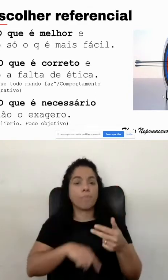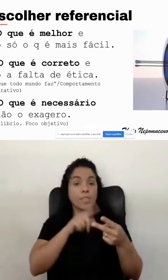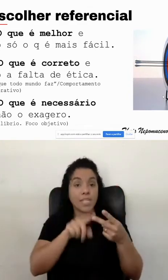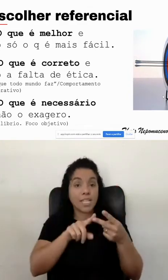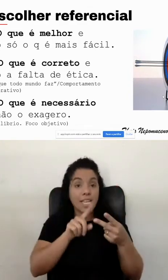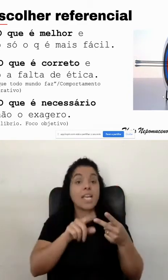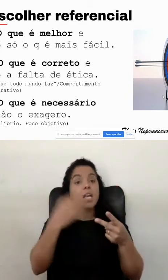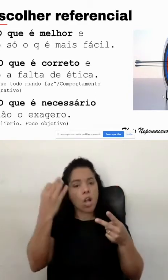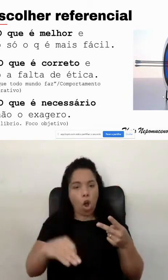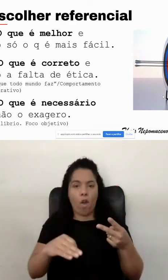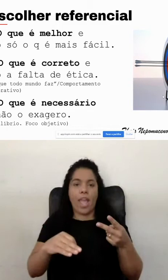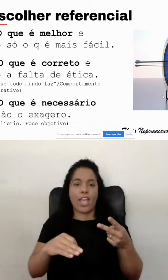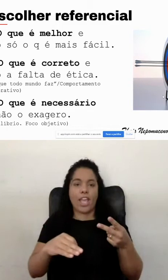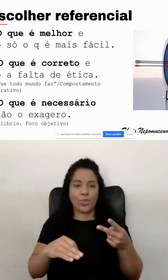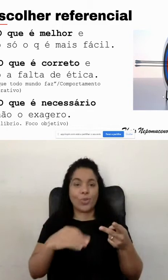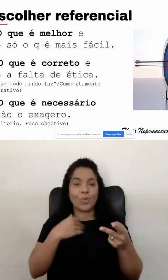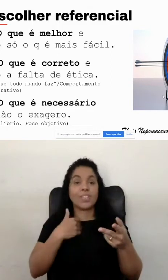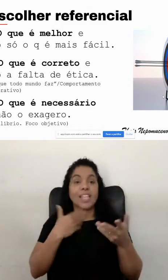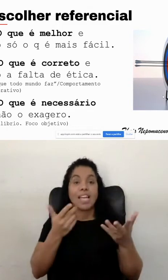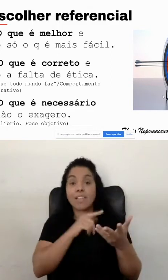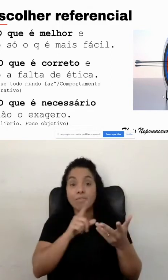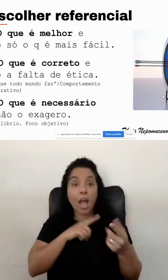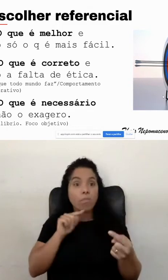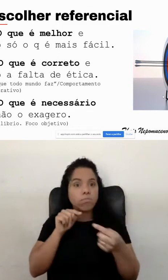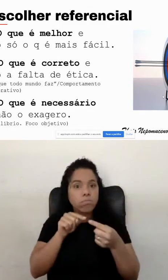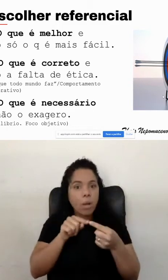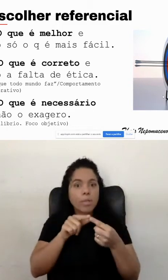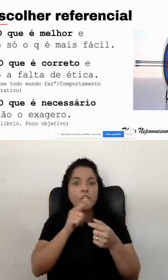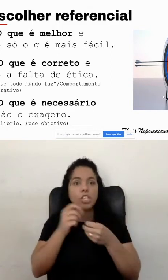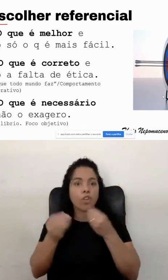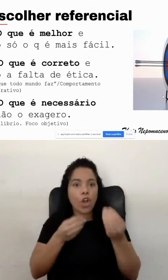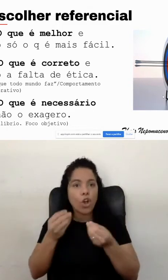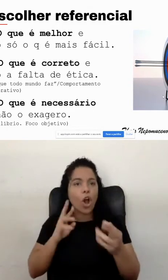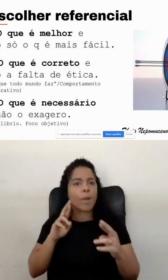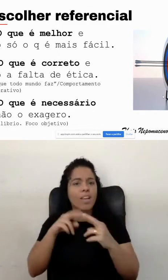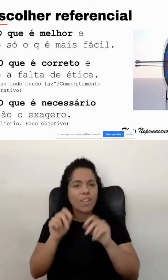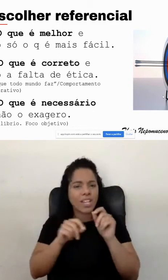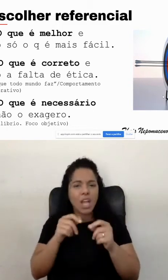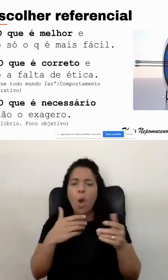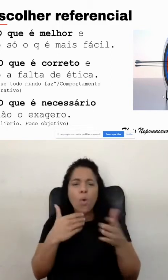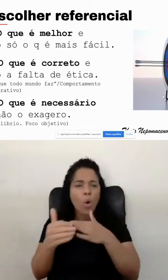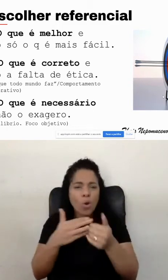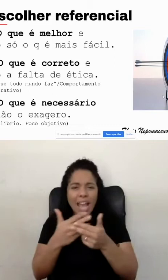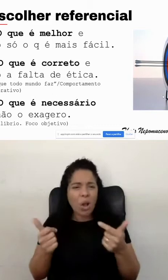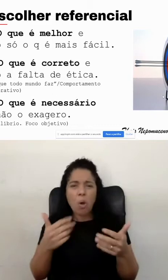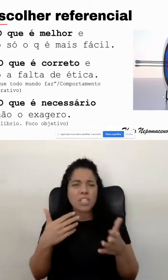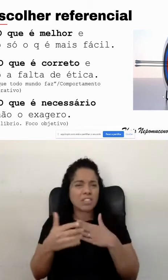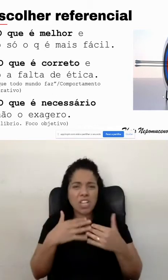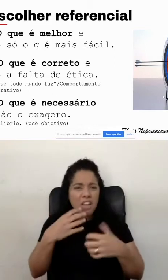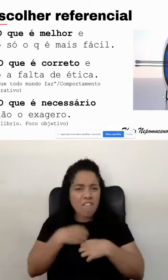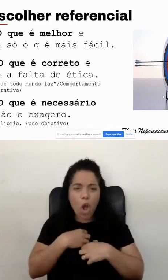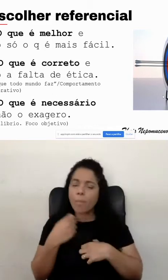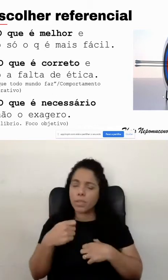falta de ética. Você vai atingir um objetivo, vai percorrer um referencial, mas não é a qualquer custo, né? É